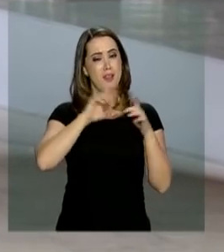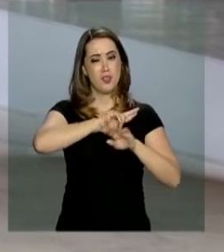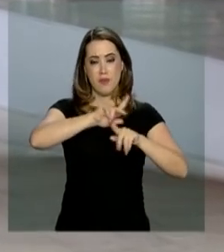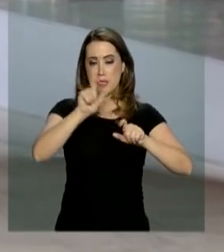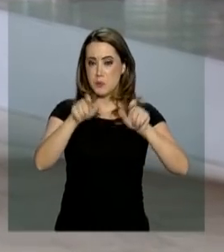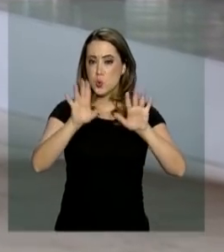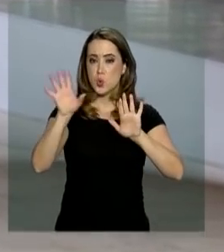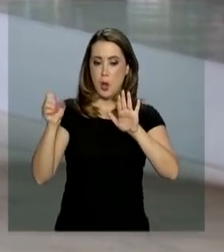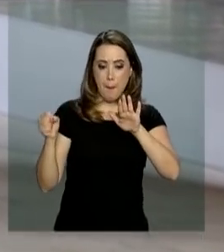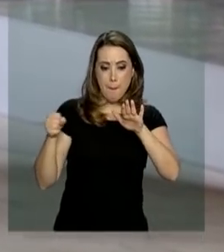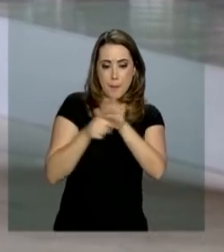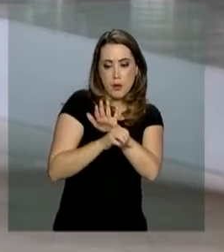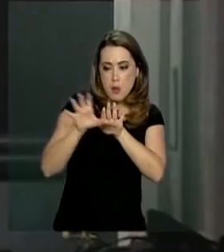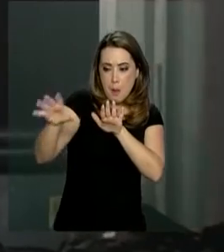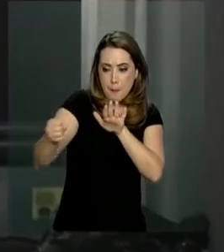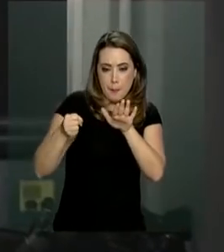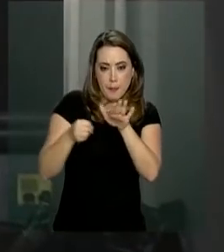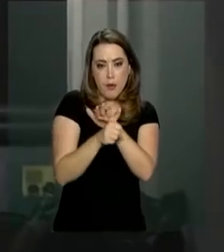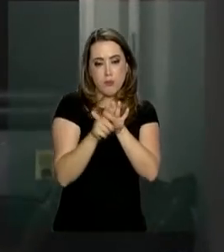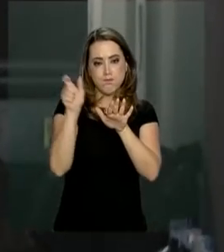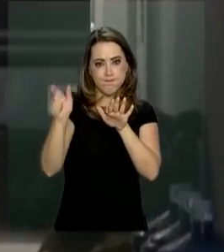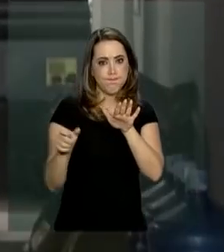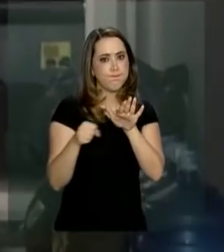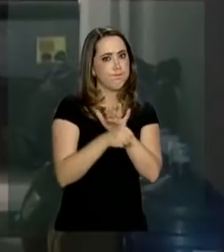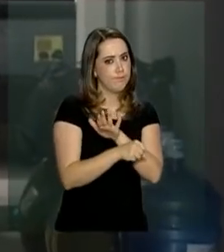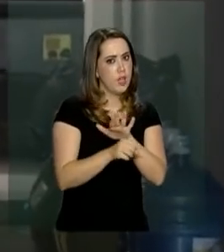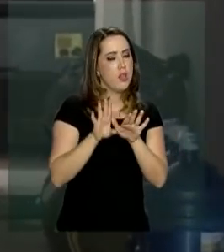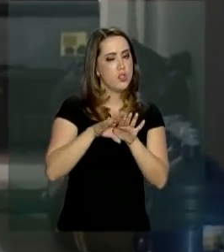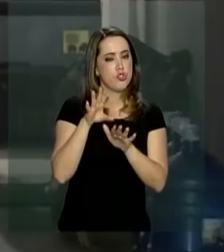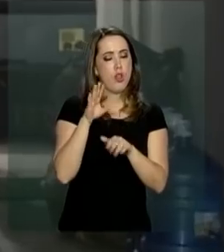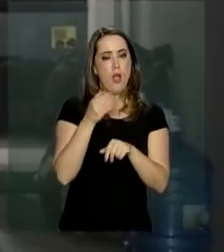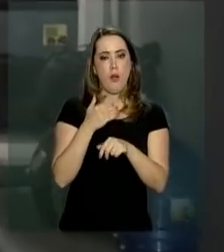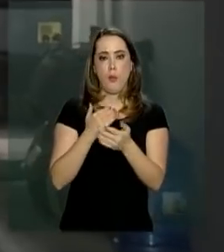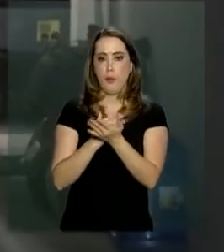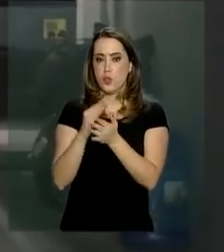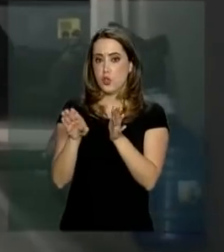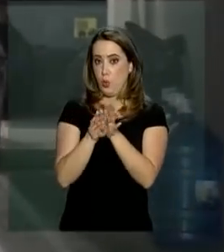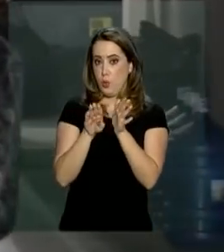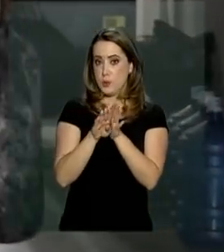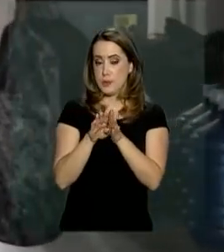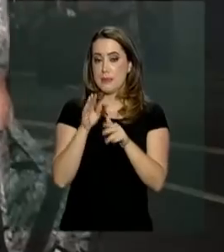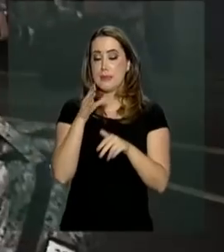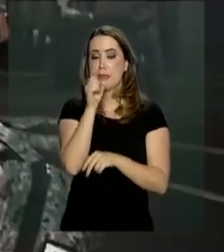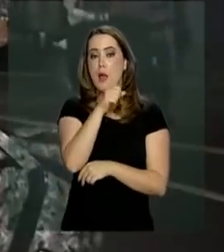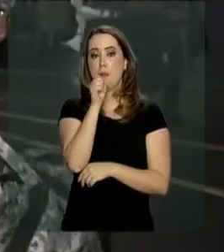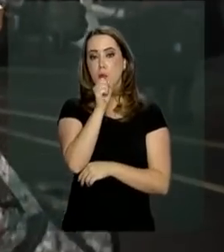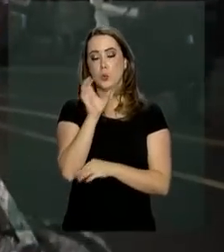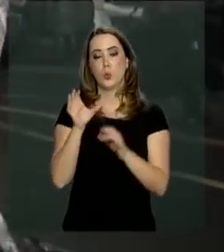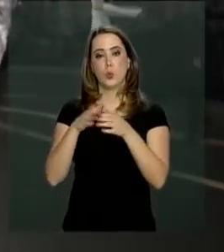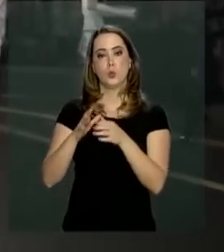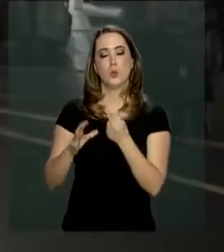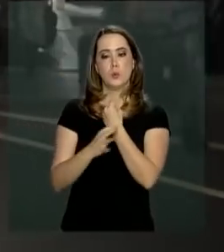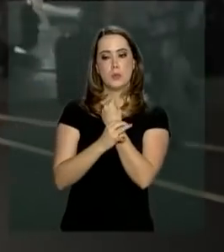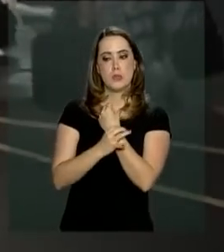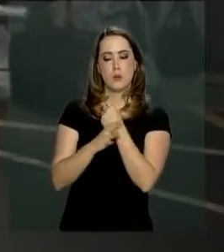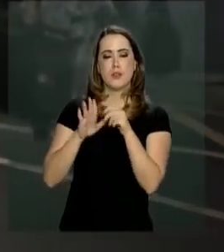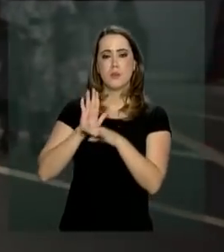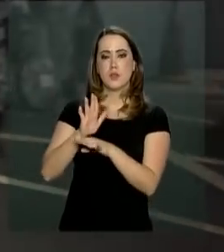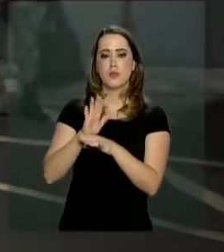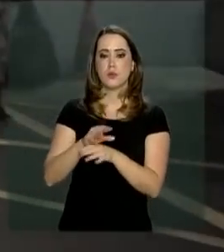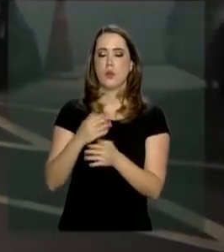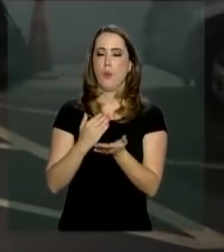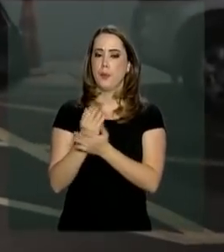A Força Nacional está no estado desde sábado para reforçar a segurança. Inicialmente, foram 300